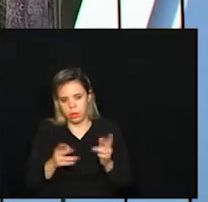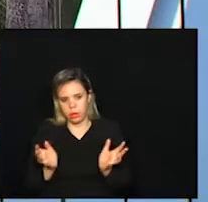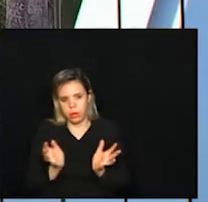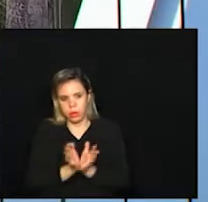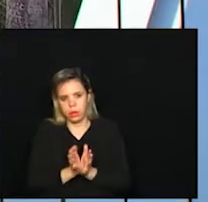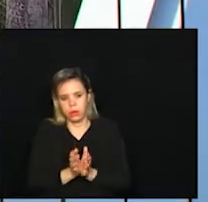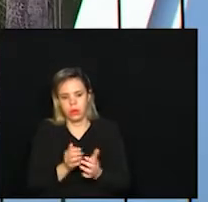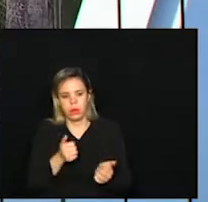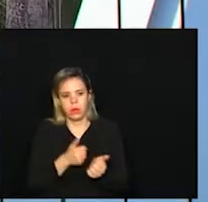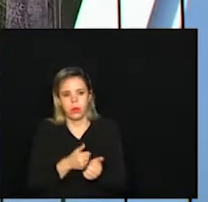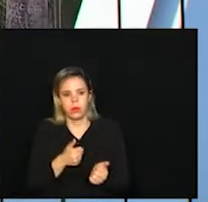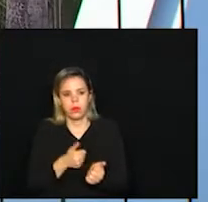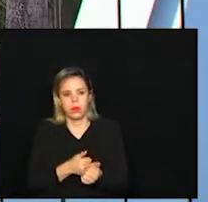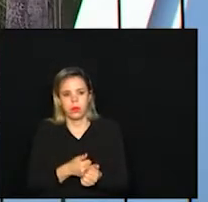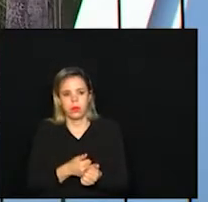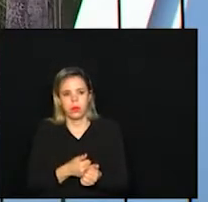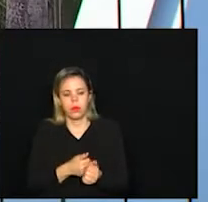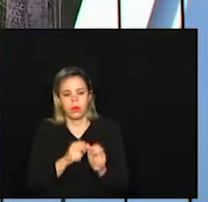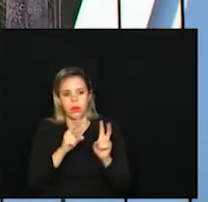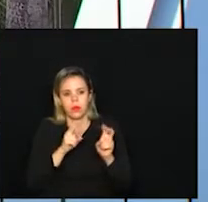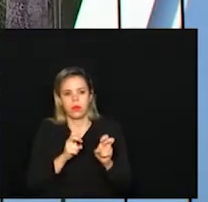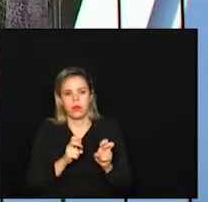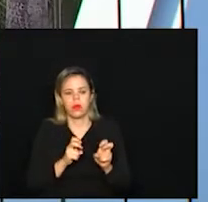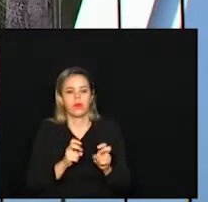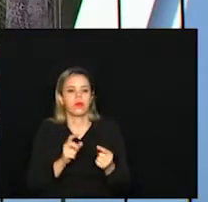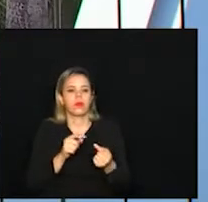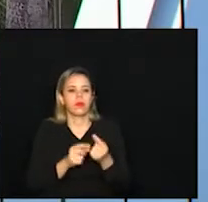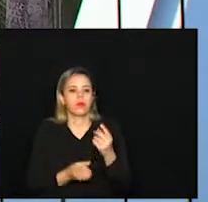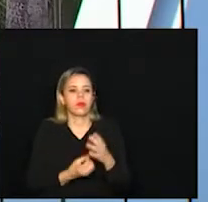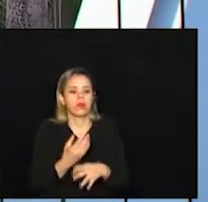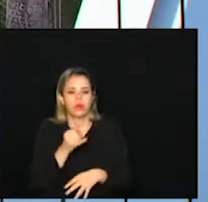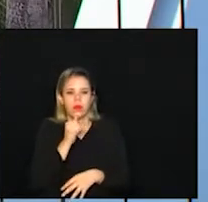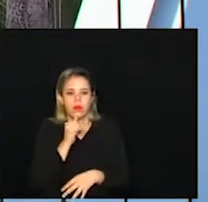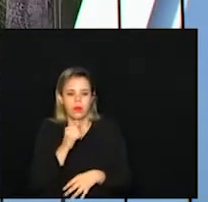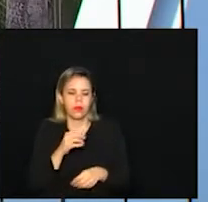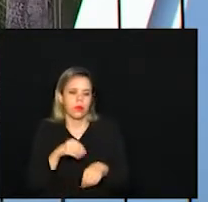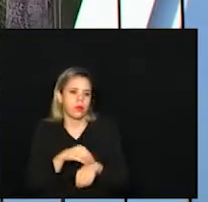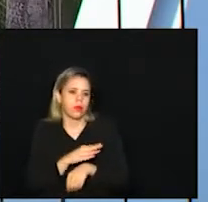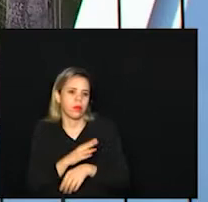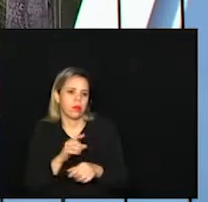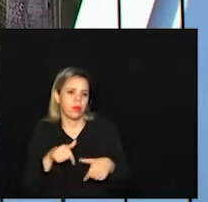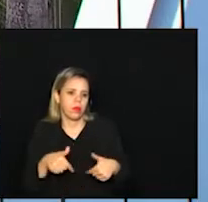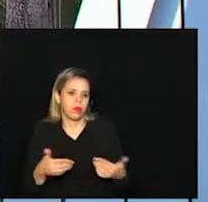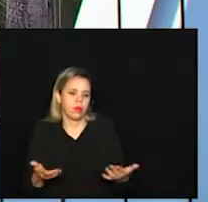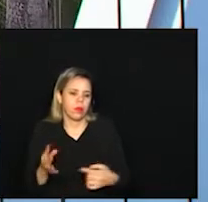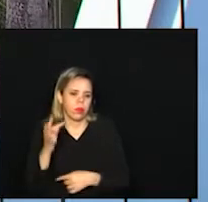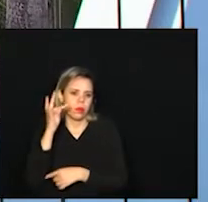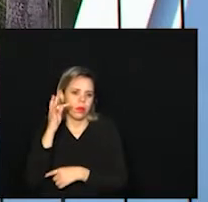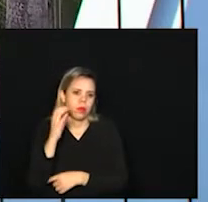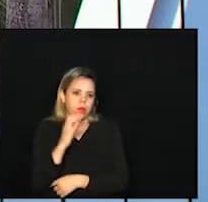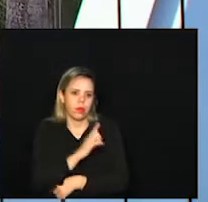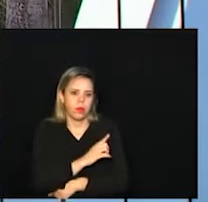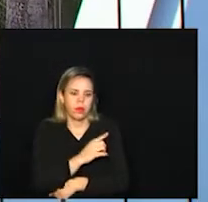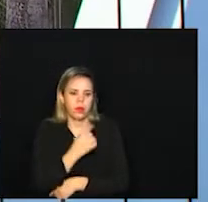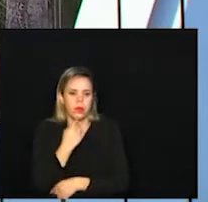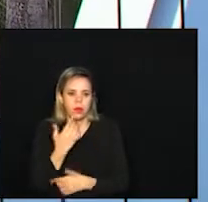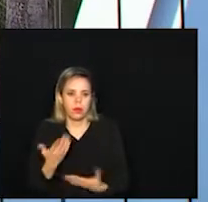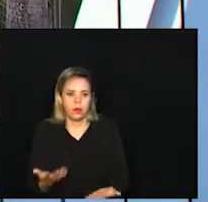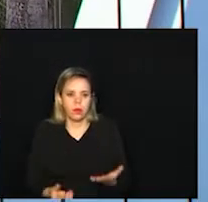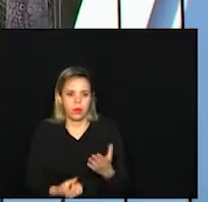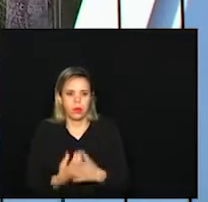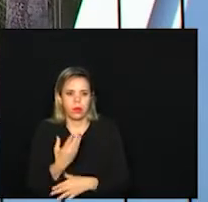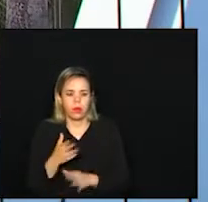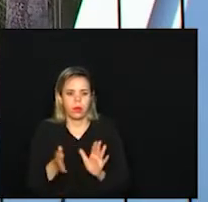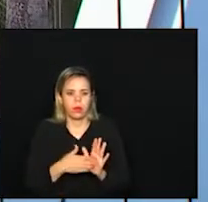ele do entorno é sobre o destino que será dado ao atual Terminal Campo bom então já